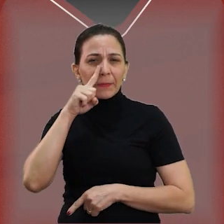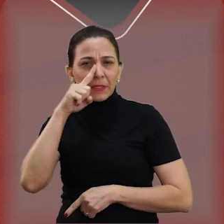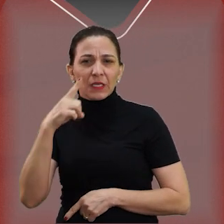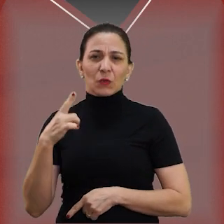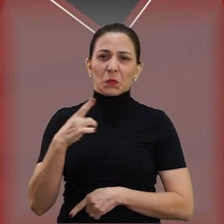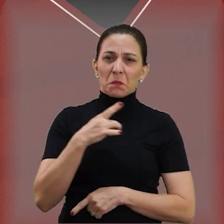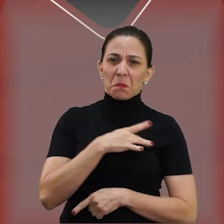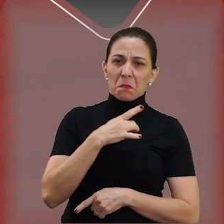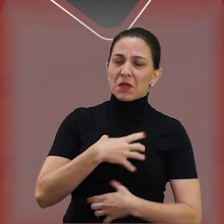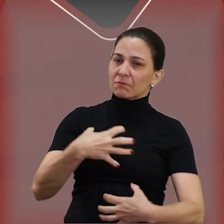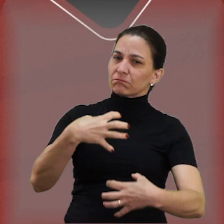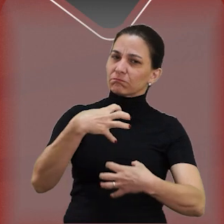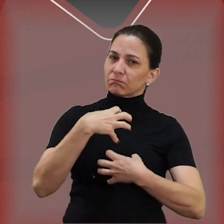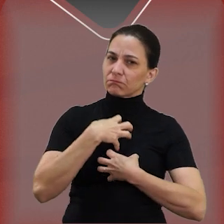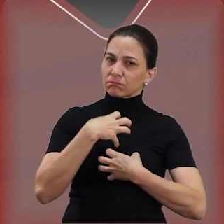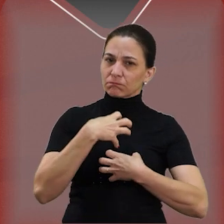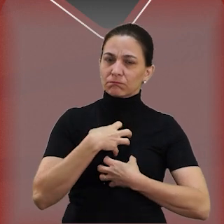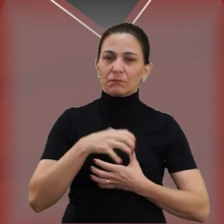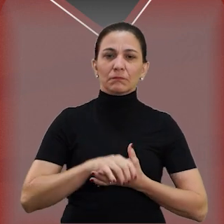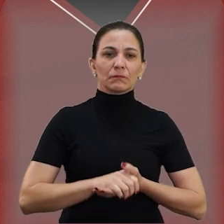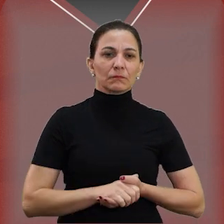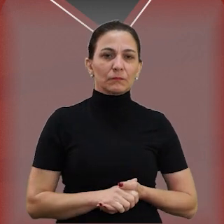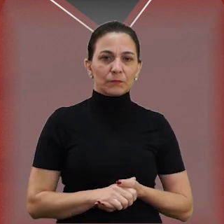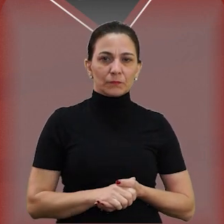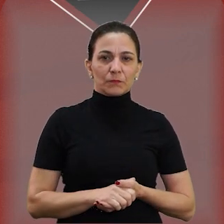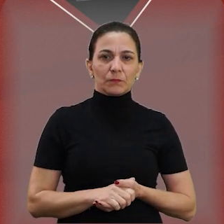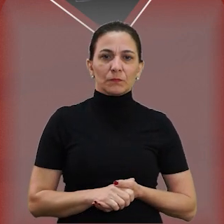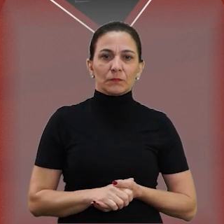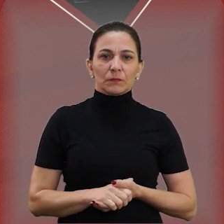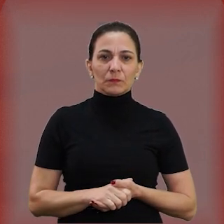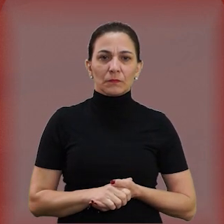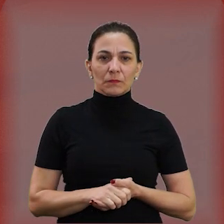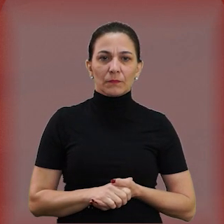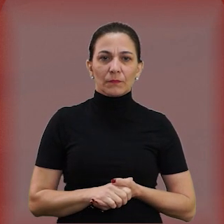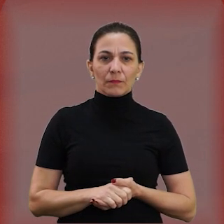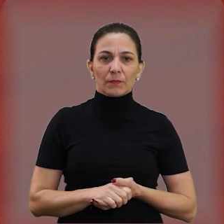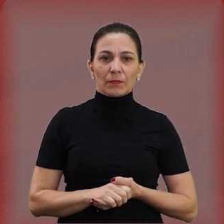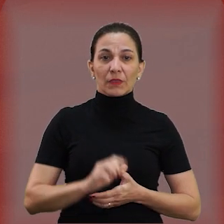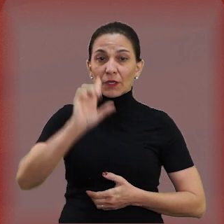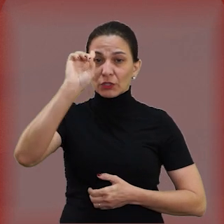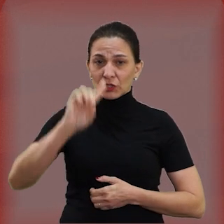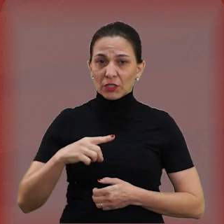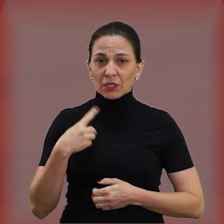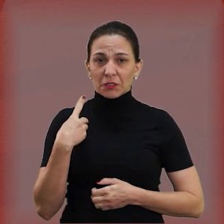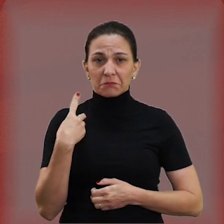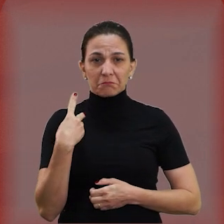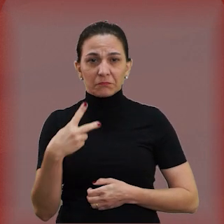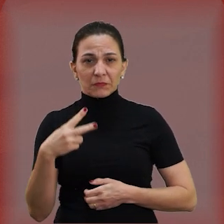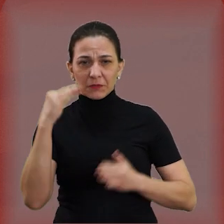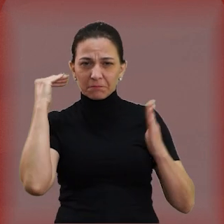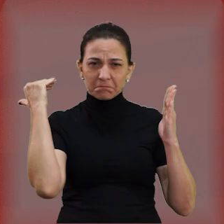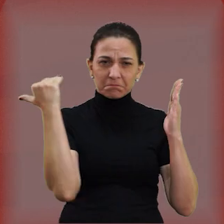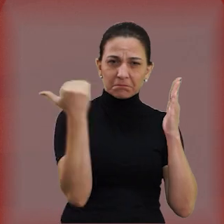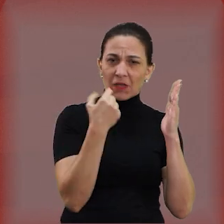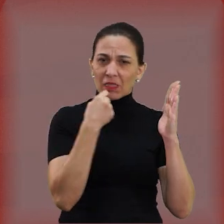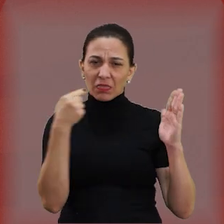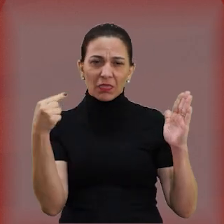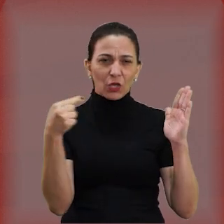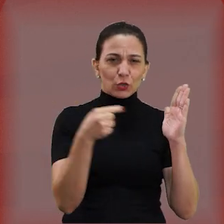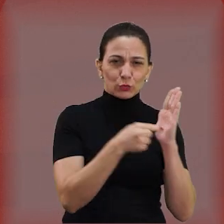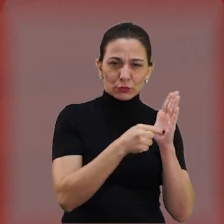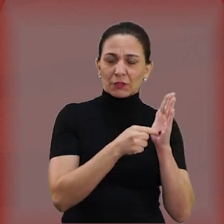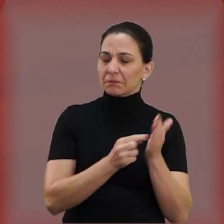auxiliar mulheres que se sintam em situação de risco em caso de violação de direitos